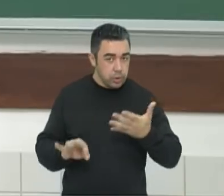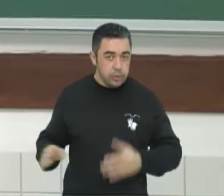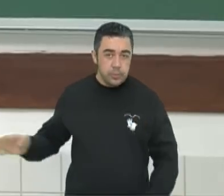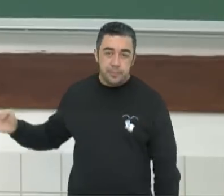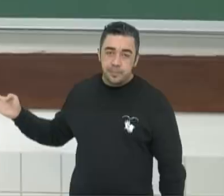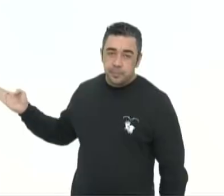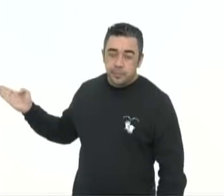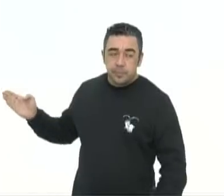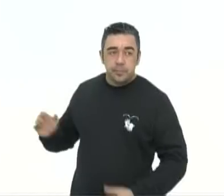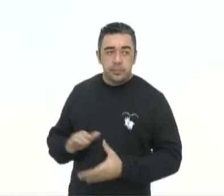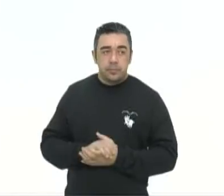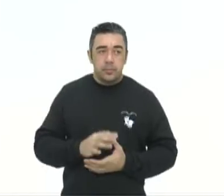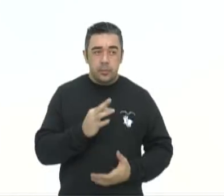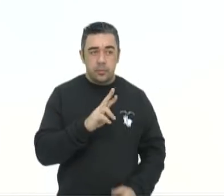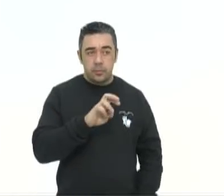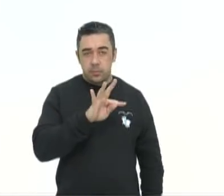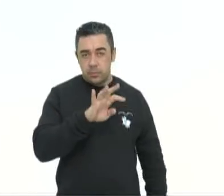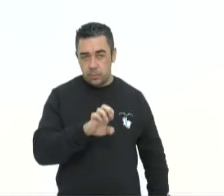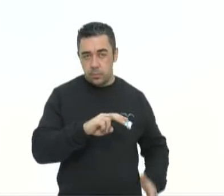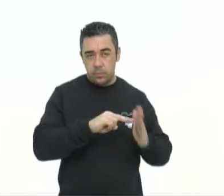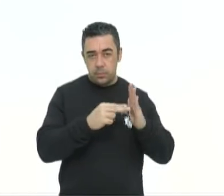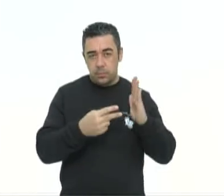Corrigindo, o trust